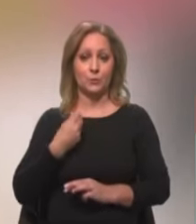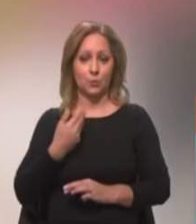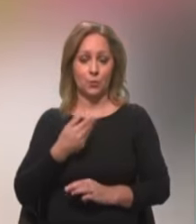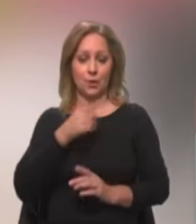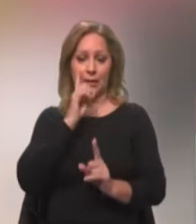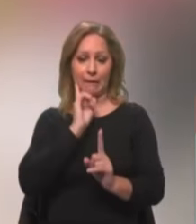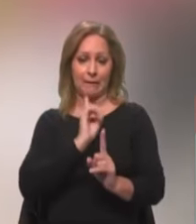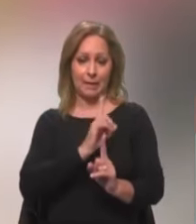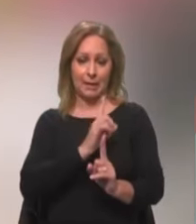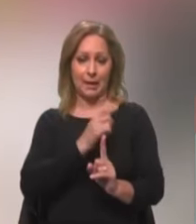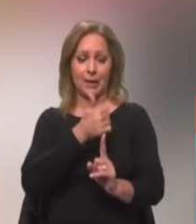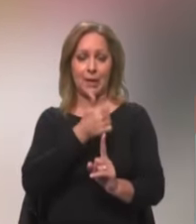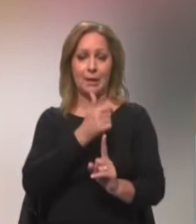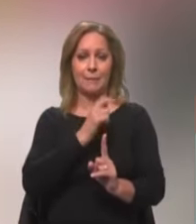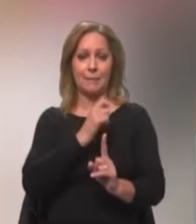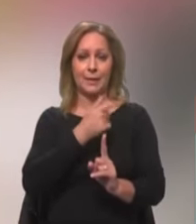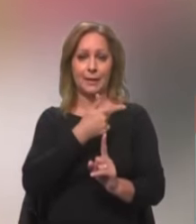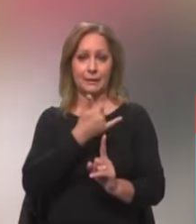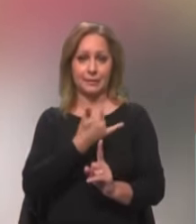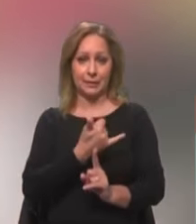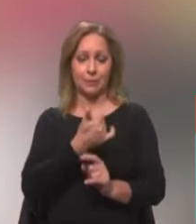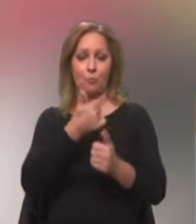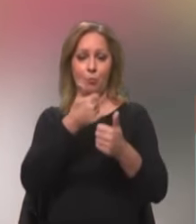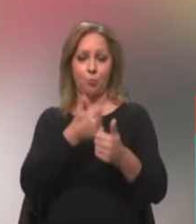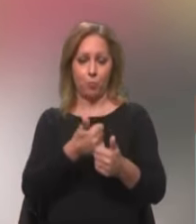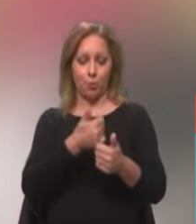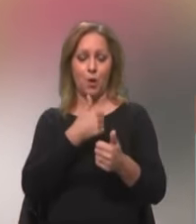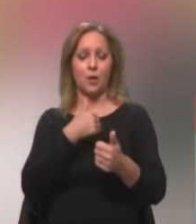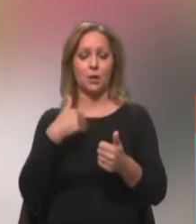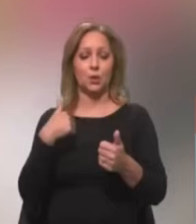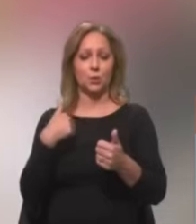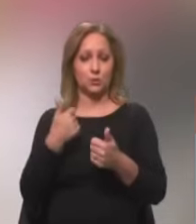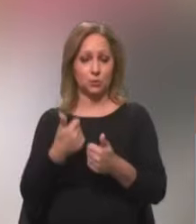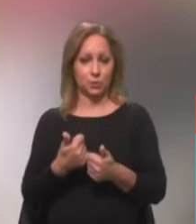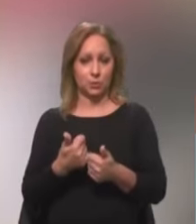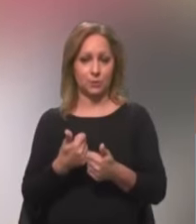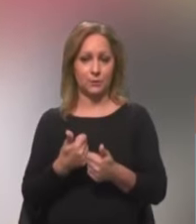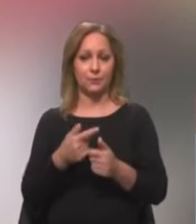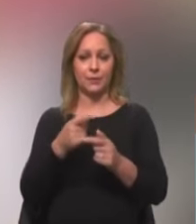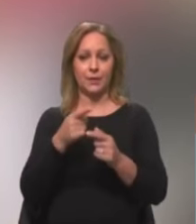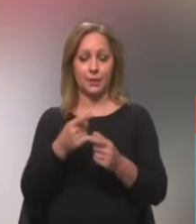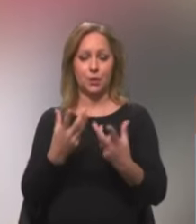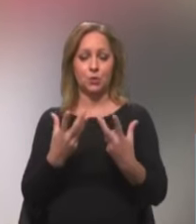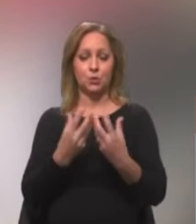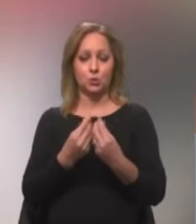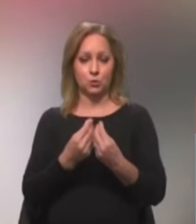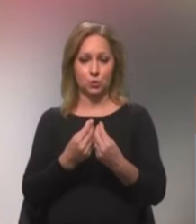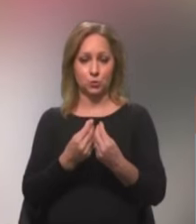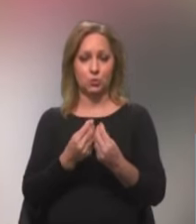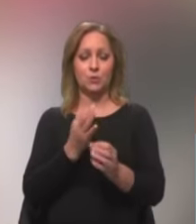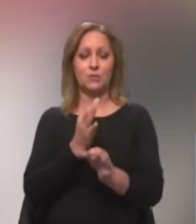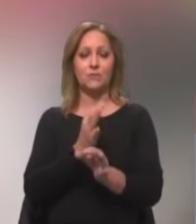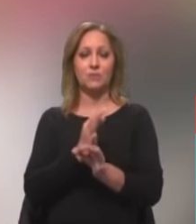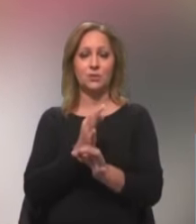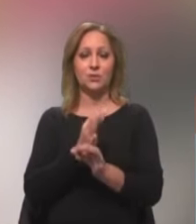Betty ficar boa, ficar cheia de saúde e comemorar com ela os 100